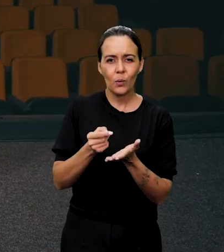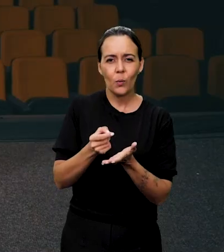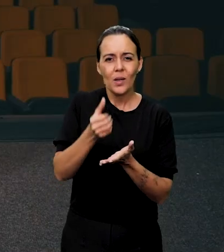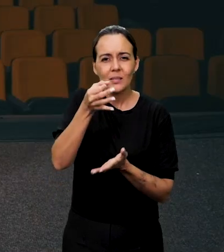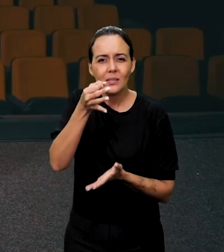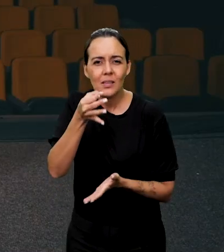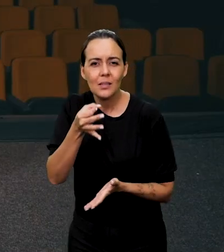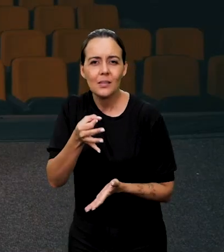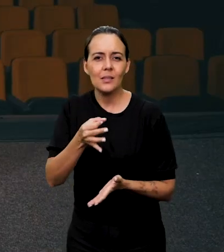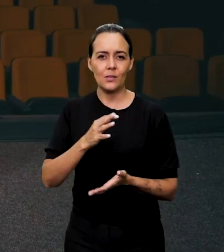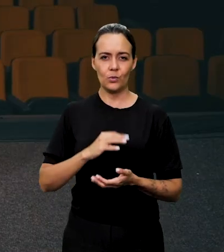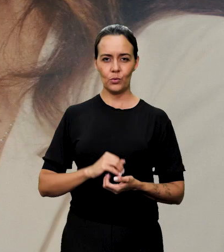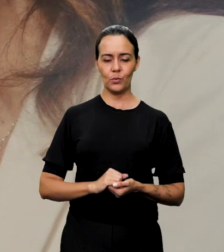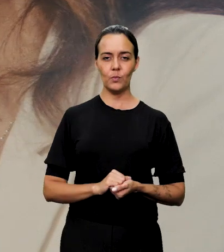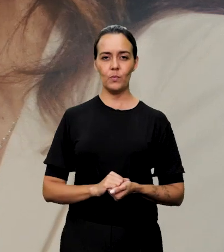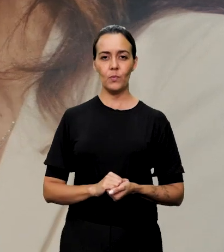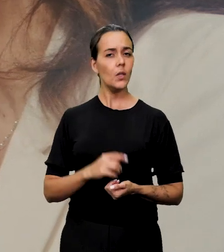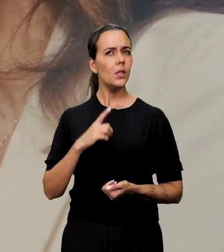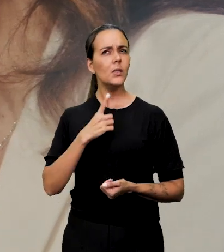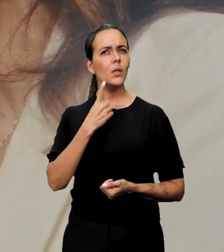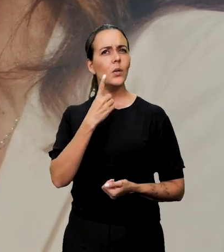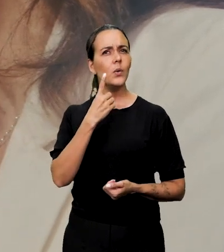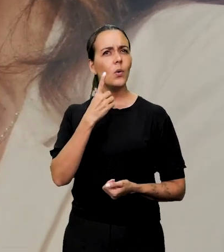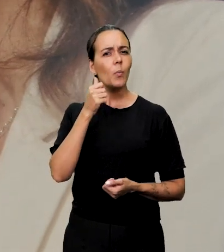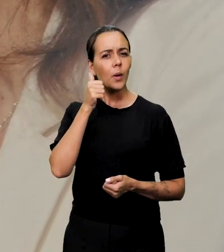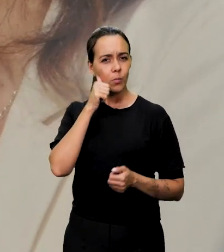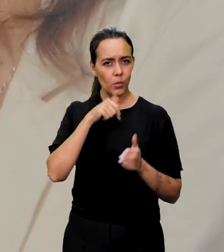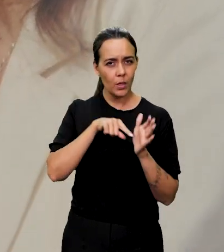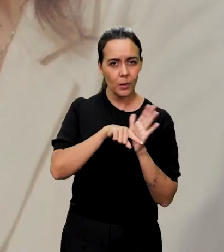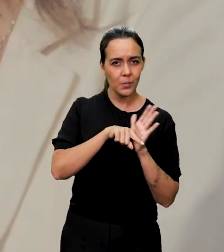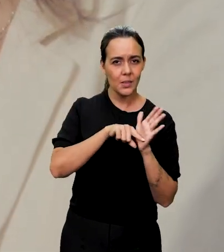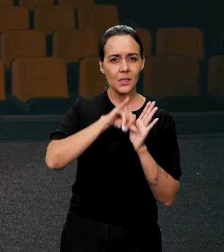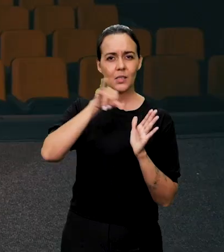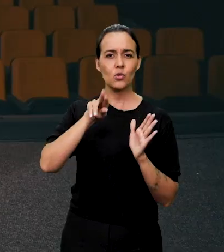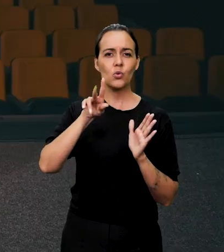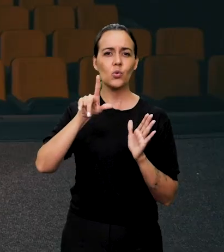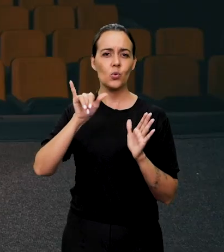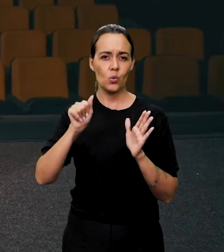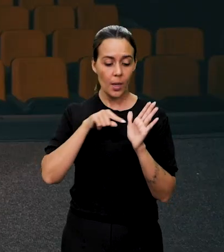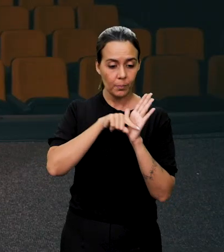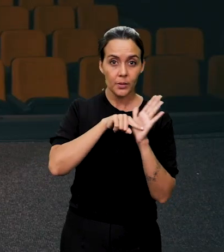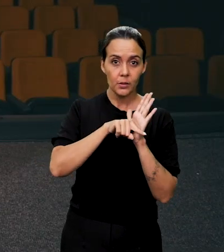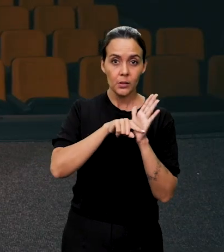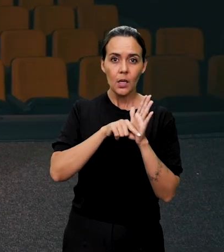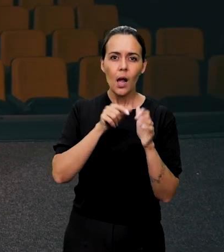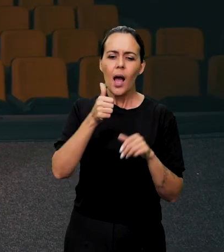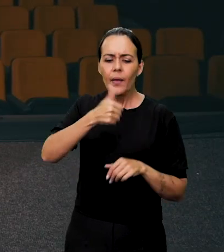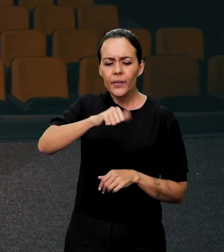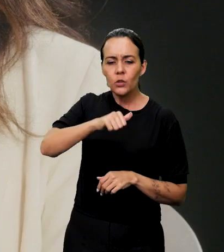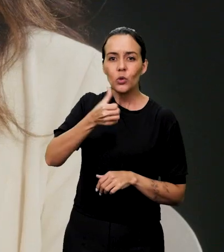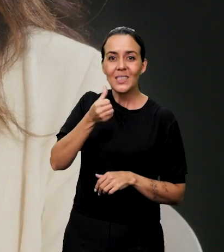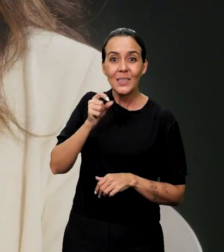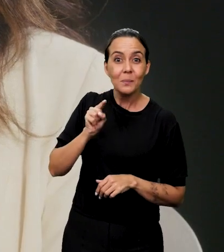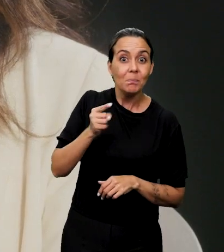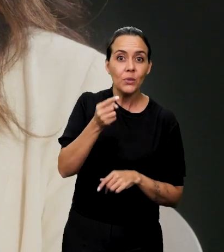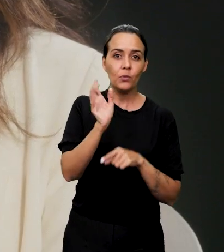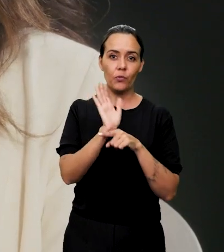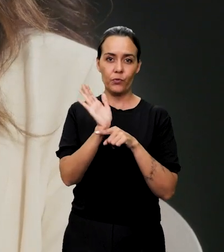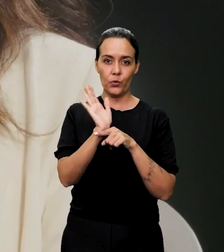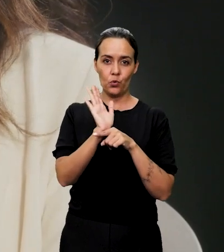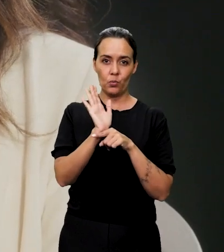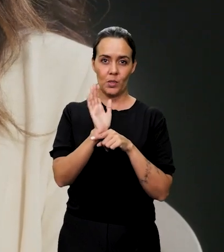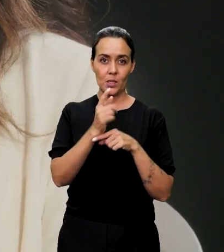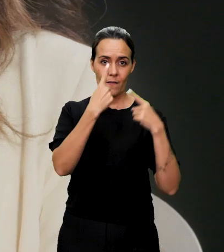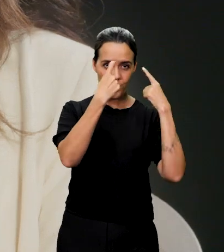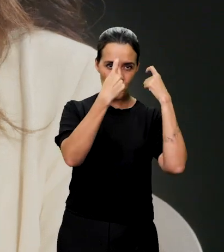entende? Tem uma coisa de que uma pesquisa que essa Júlia Limonda fala, Ela lê que com uma pesquisa óculos. que analisou 6.000 filmes, o conteúdo de violência